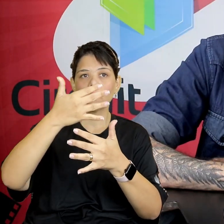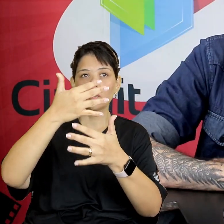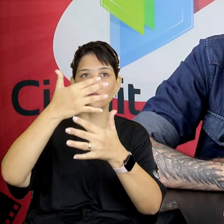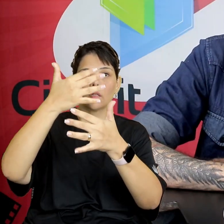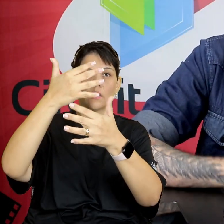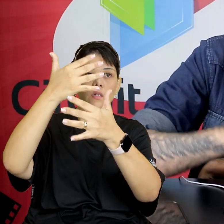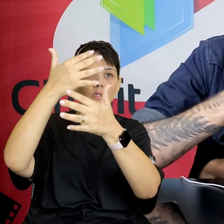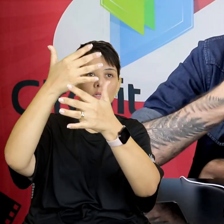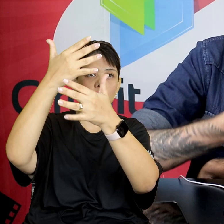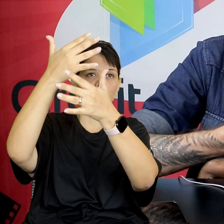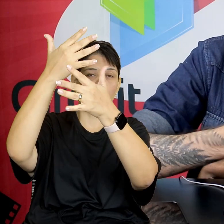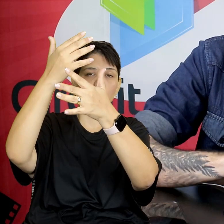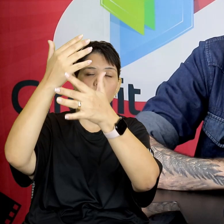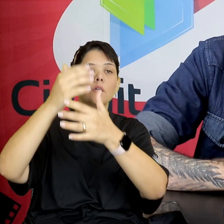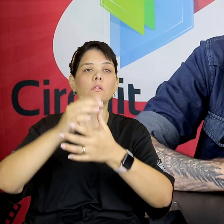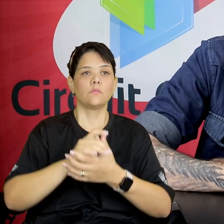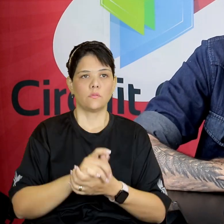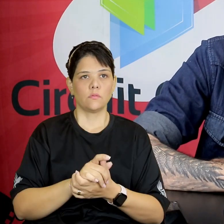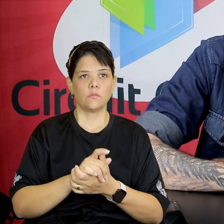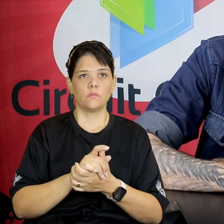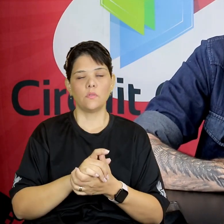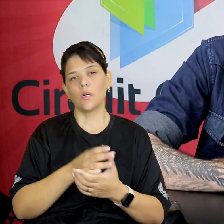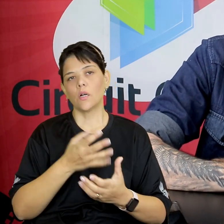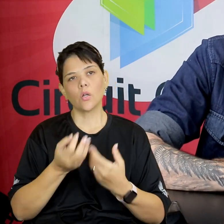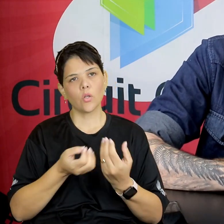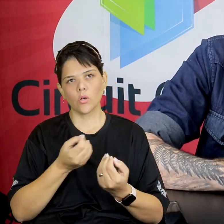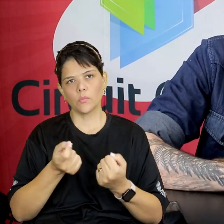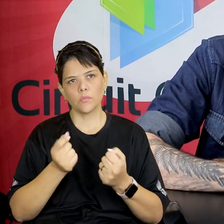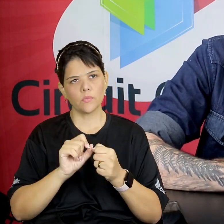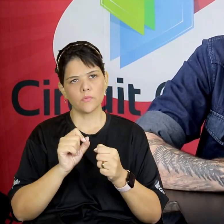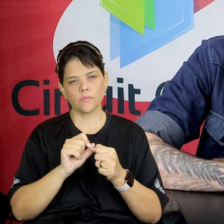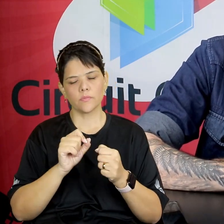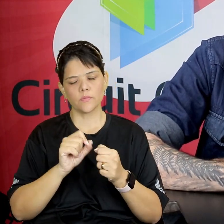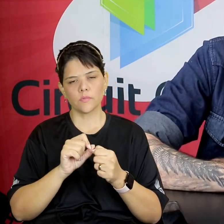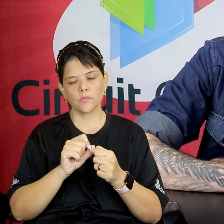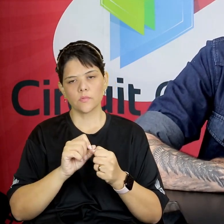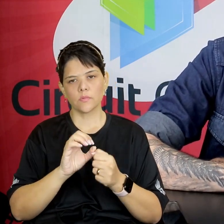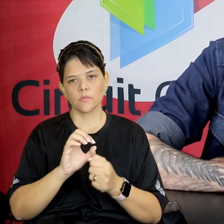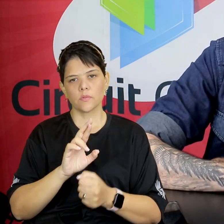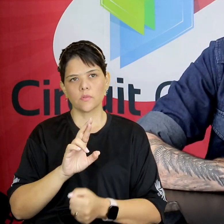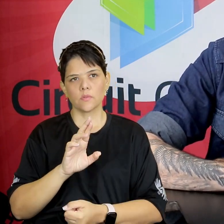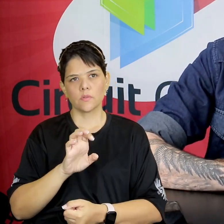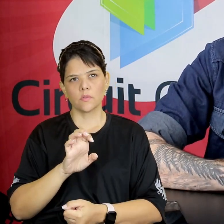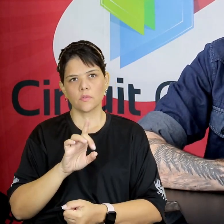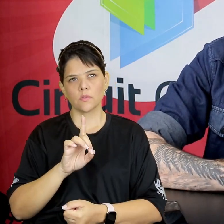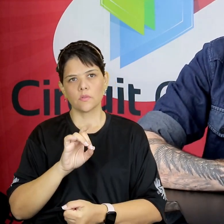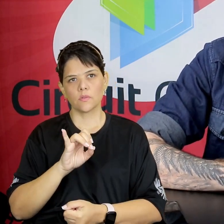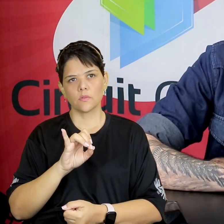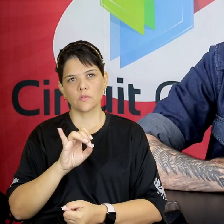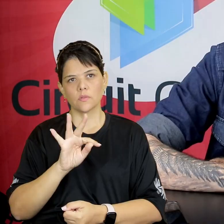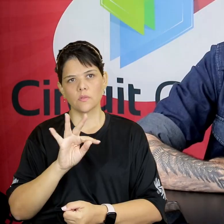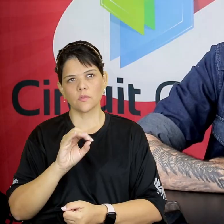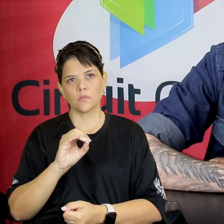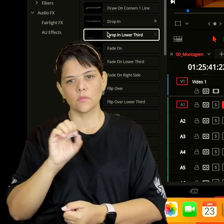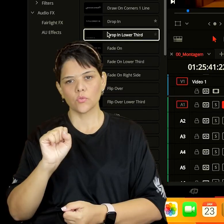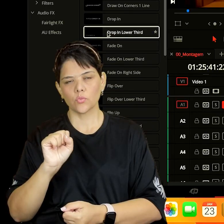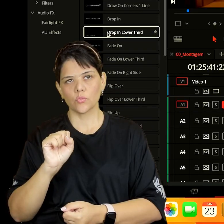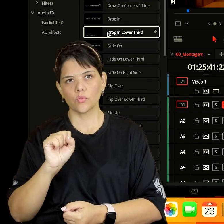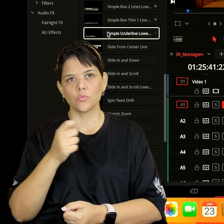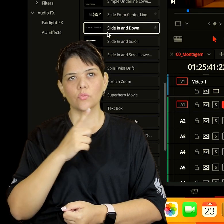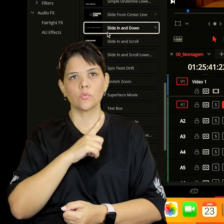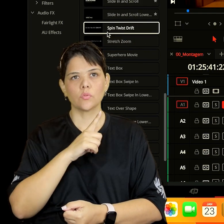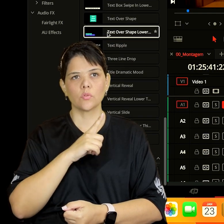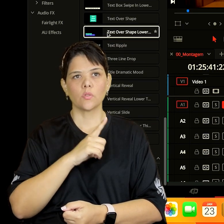gente pode fazer com vários presets que a gente tem por aqui. Por exemplo, a gente tem aqui no DaVinci os